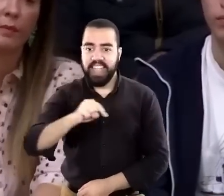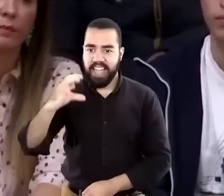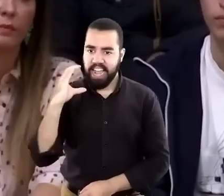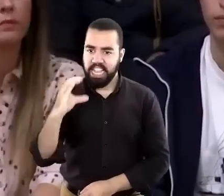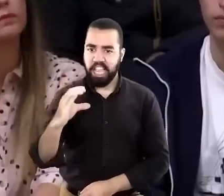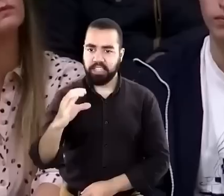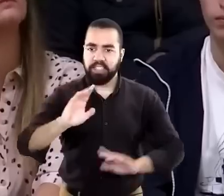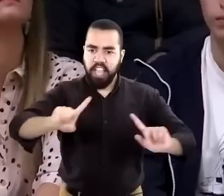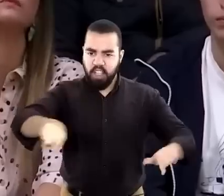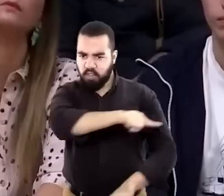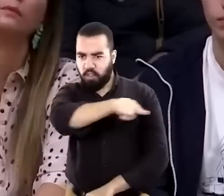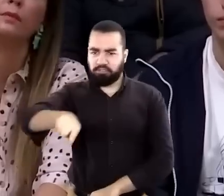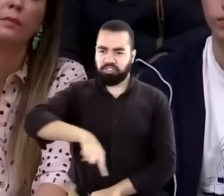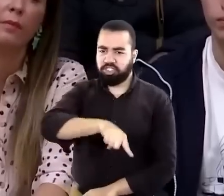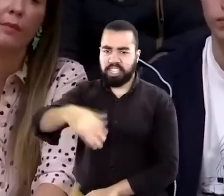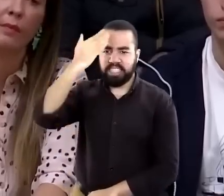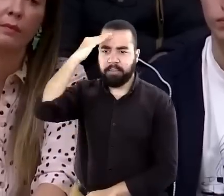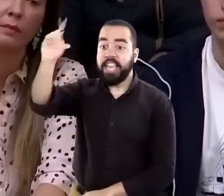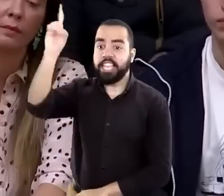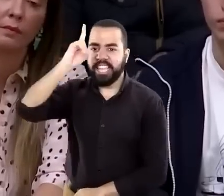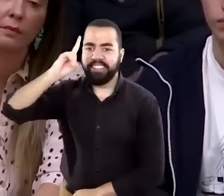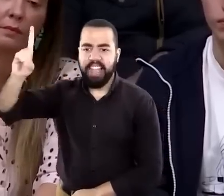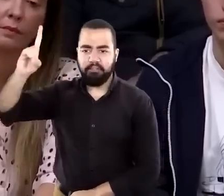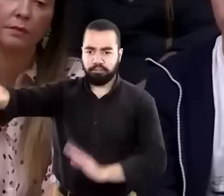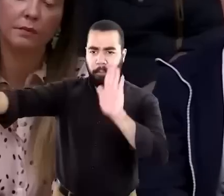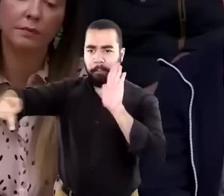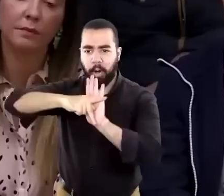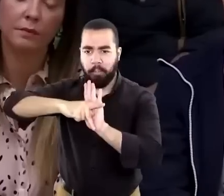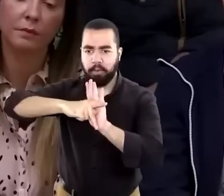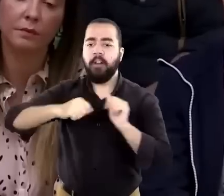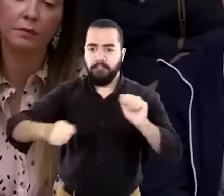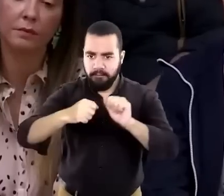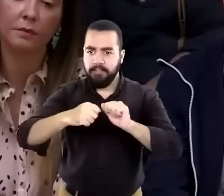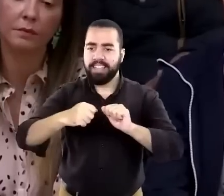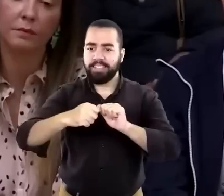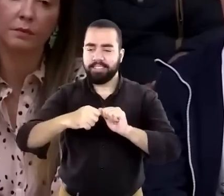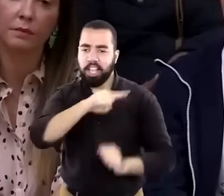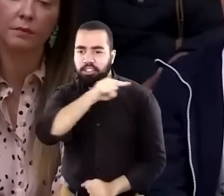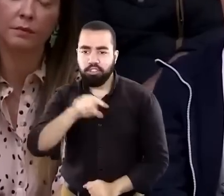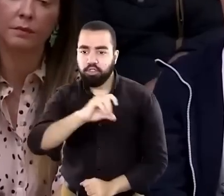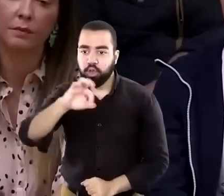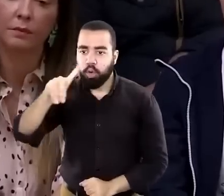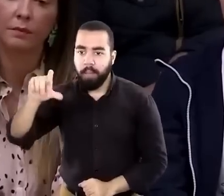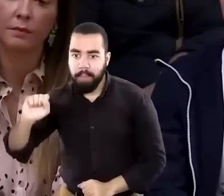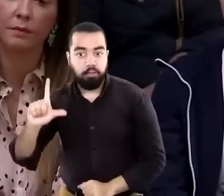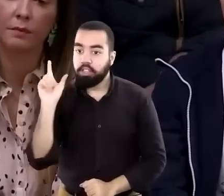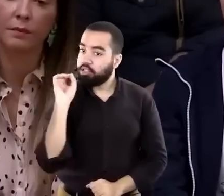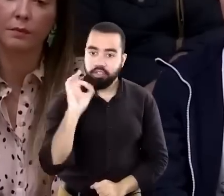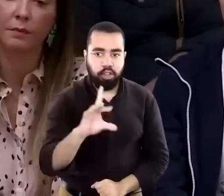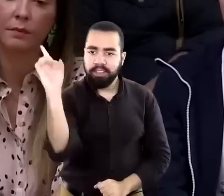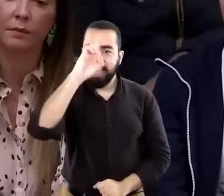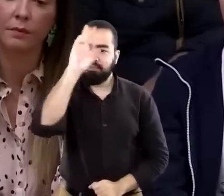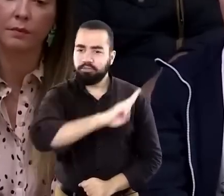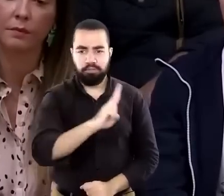concluída, vocês entendam que quem fez é Deus. Que Zorobabel foi apenas um instrumento. Que ele foi apenas aquele